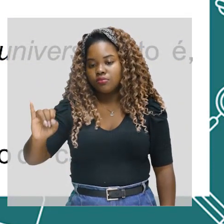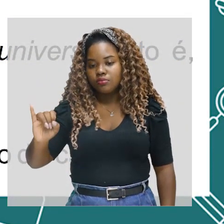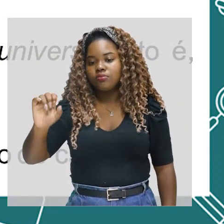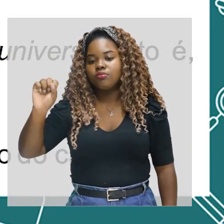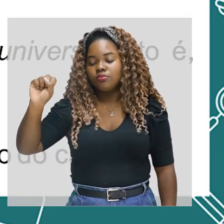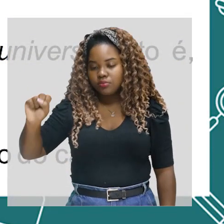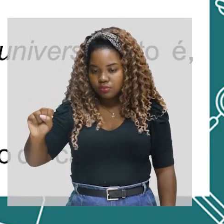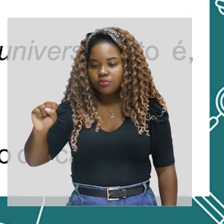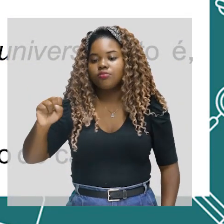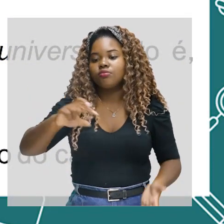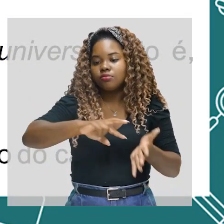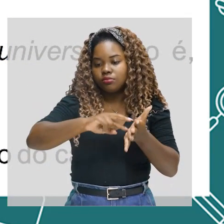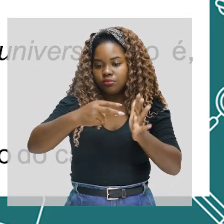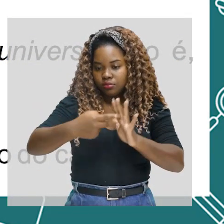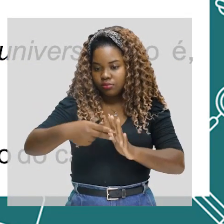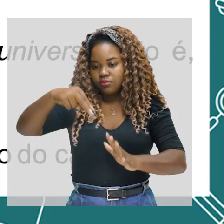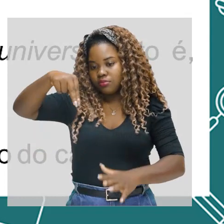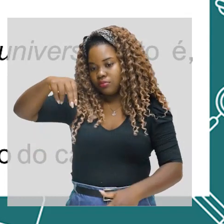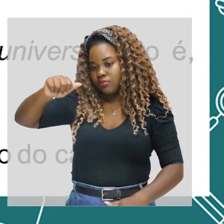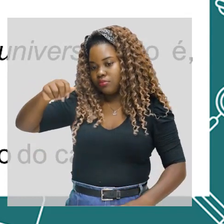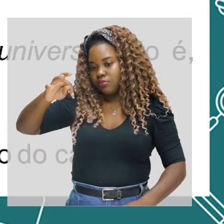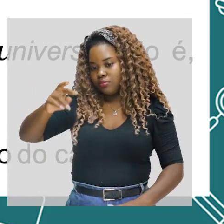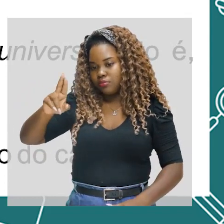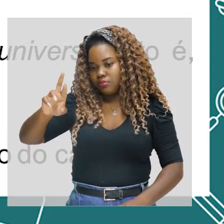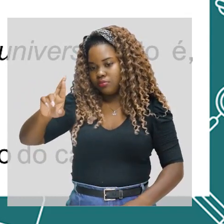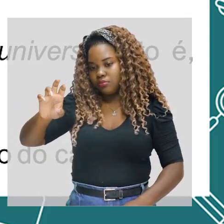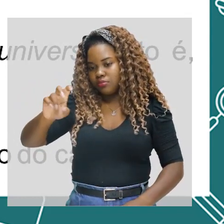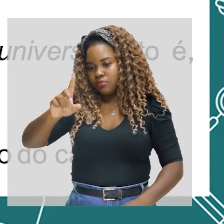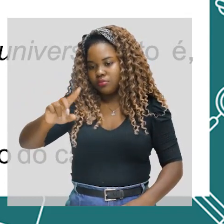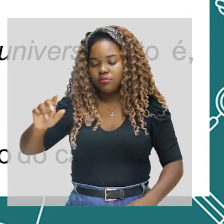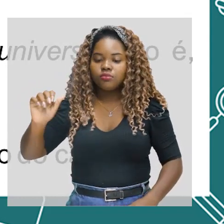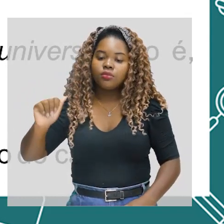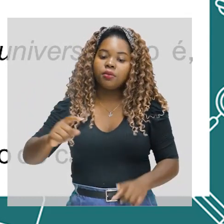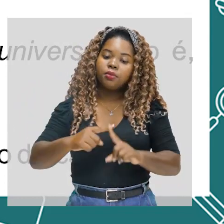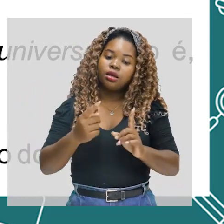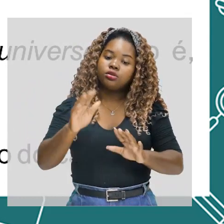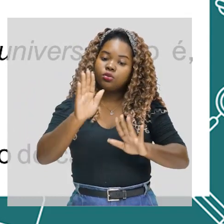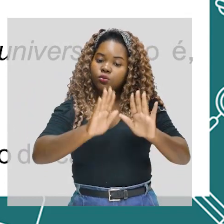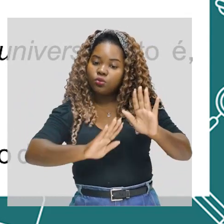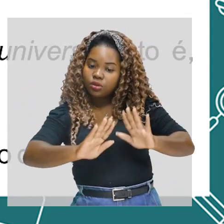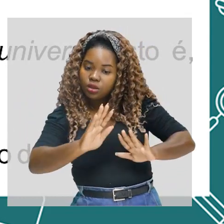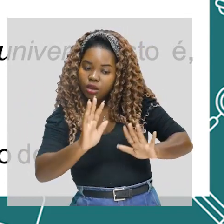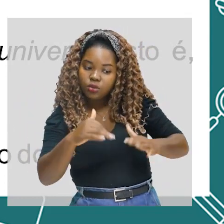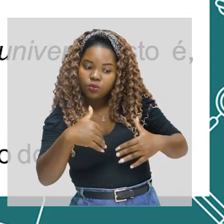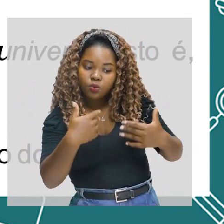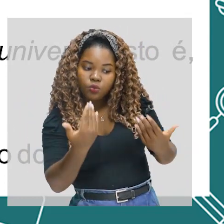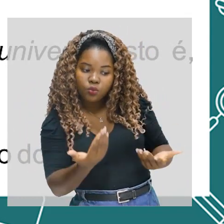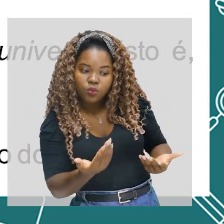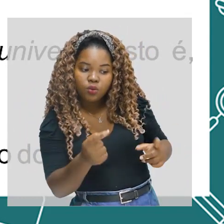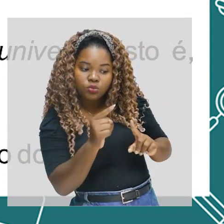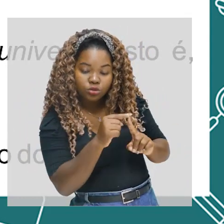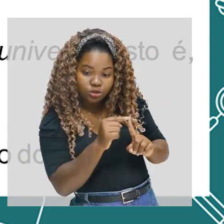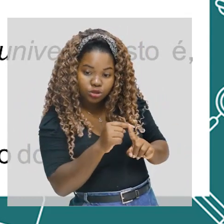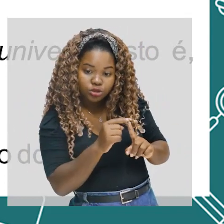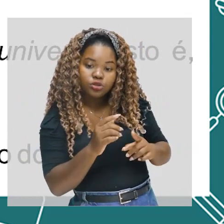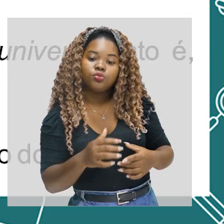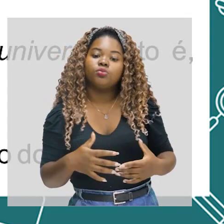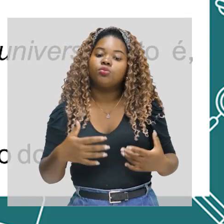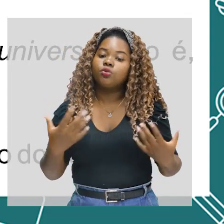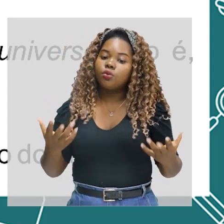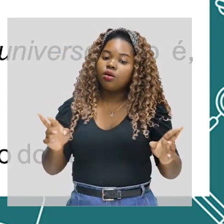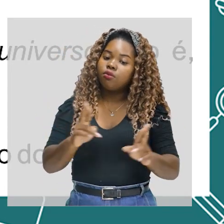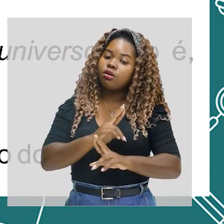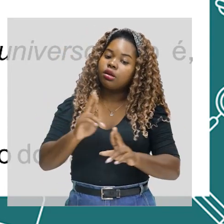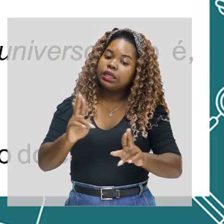palavra física, significa natureza. A gente só tem que ter cuidado de saber qual é o tipo de natureza que está se falando.